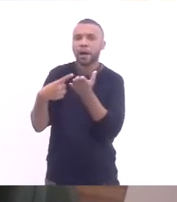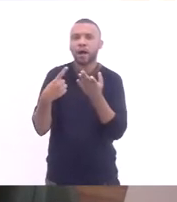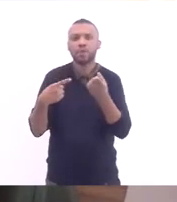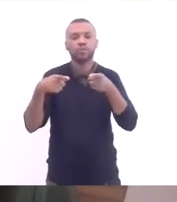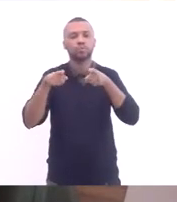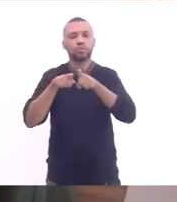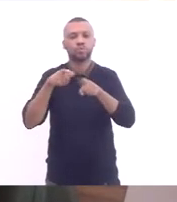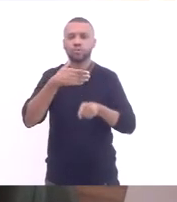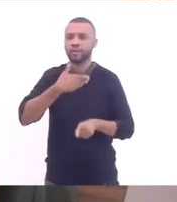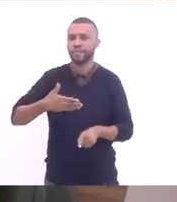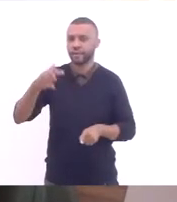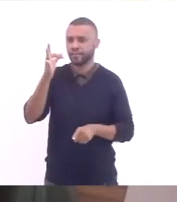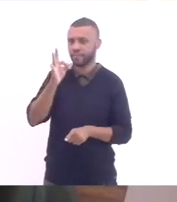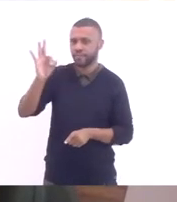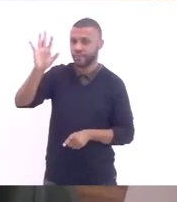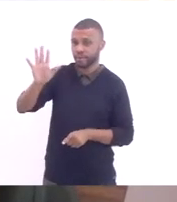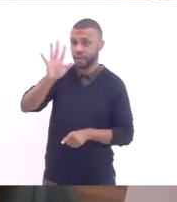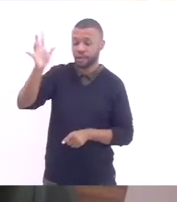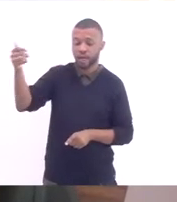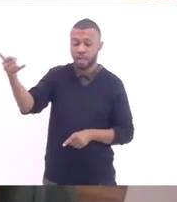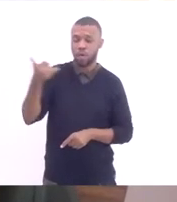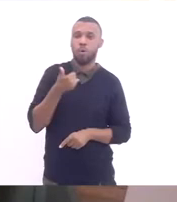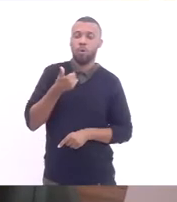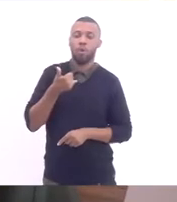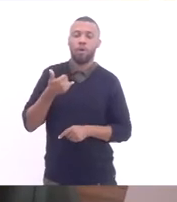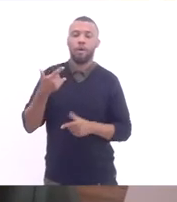e essa notícia veio